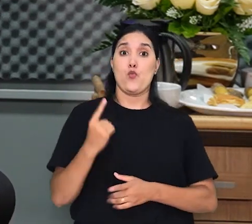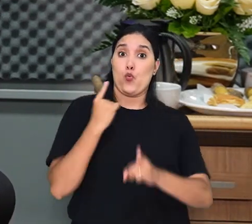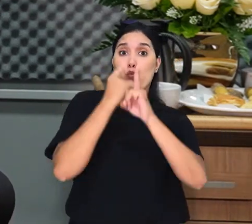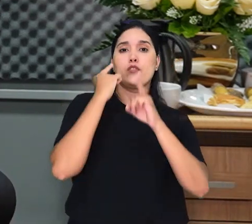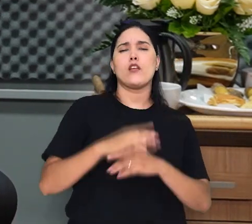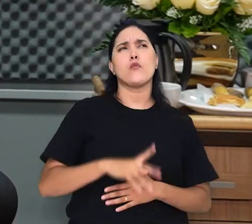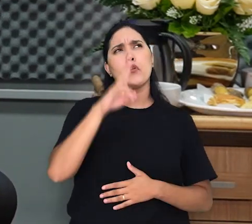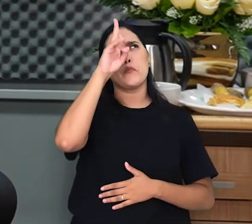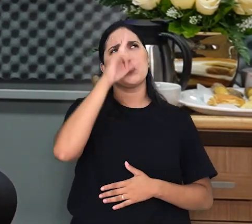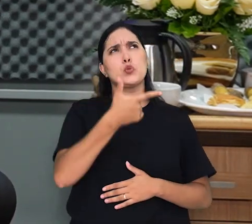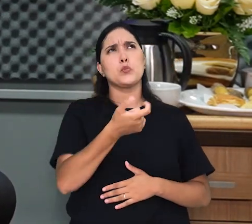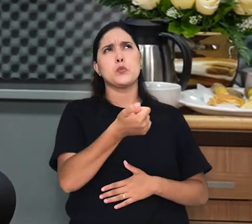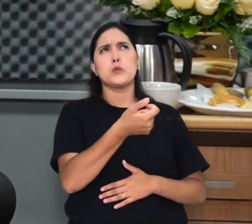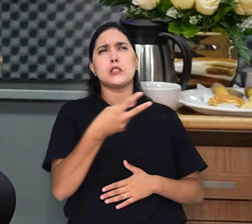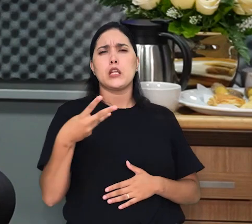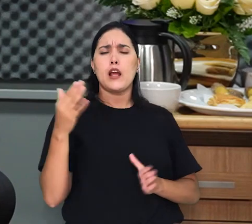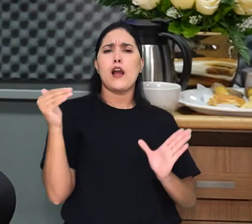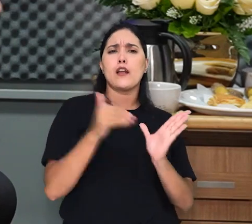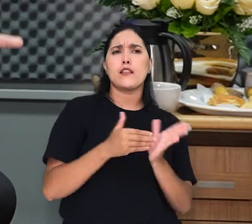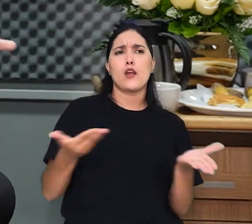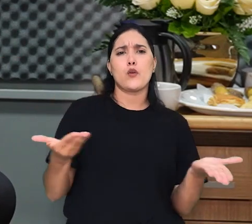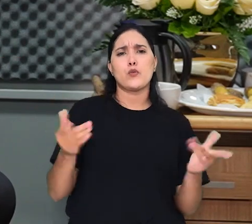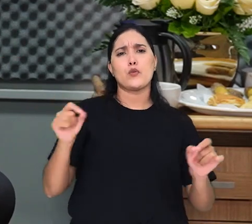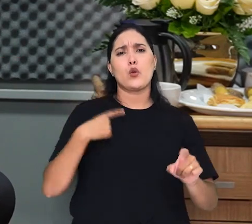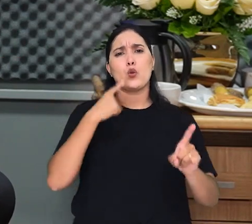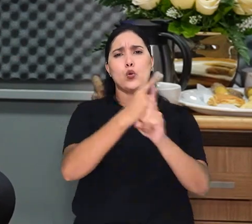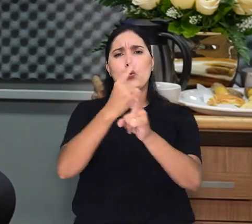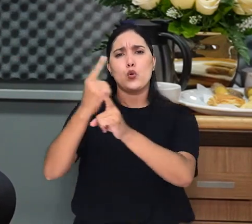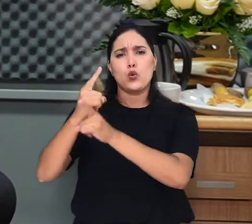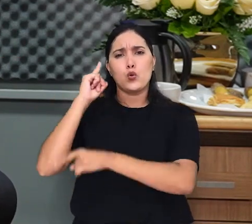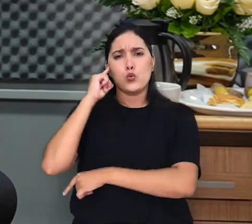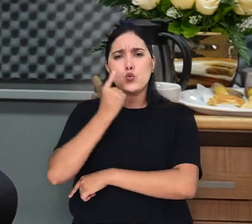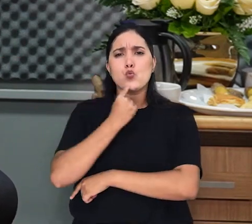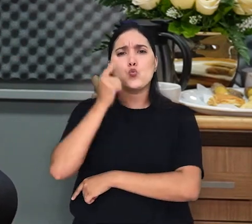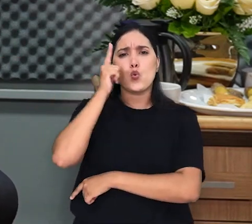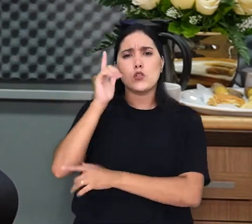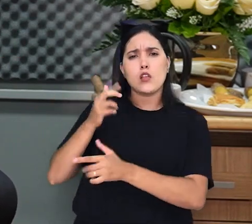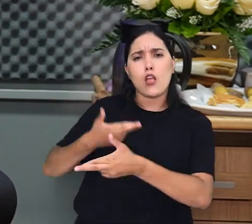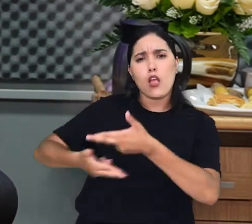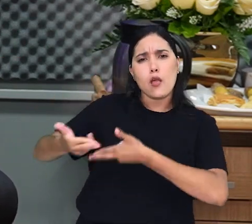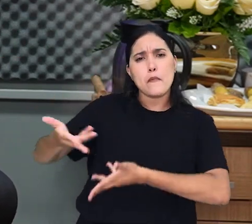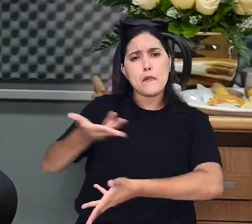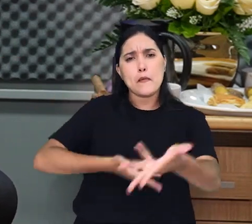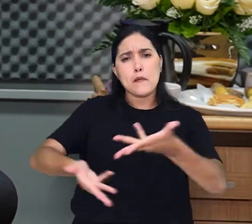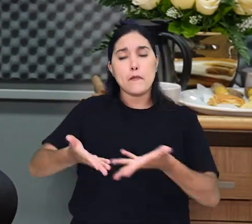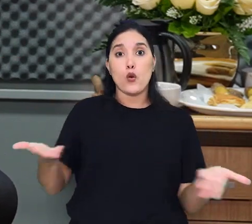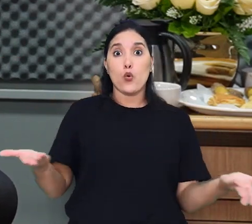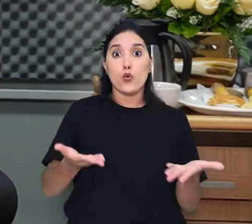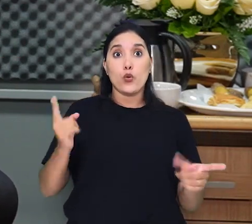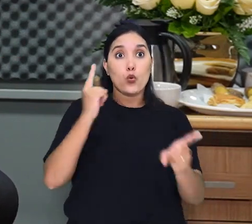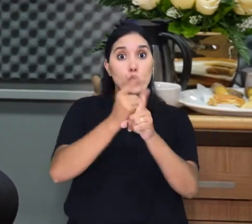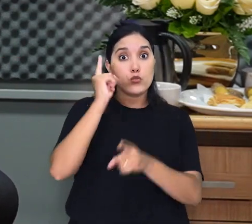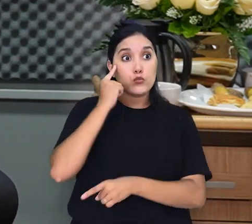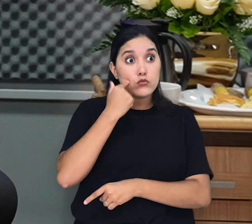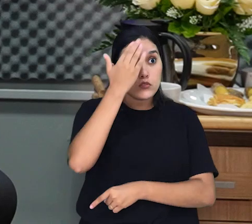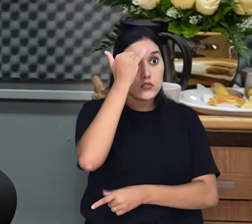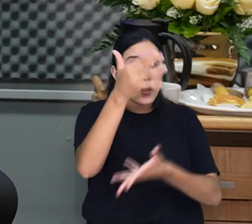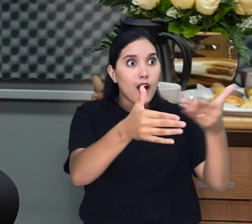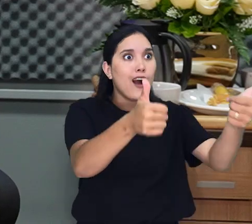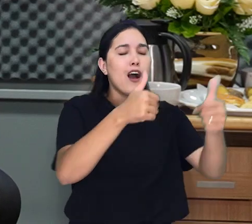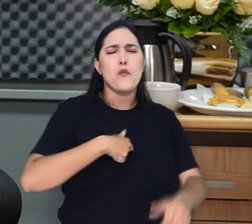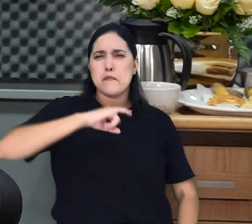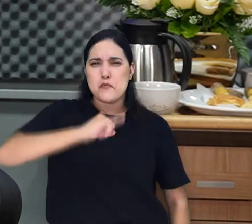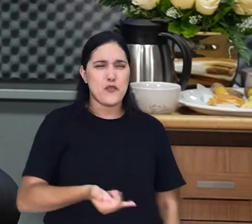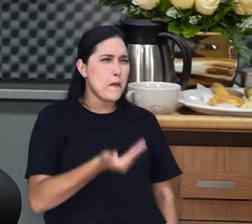vocês, porque a professora disse isso e eu vou fazer isso. Não, vocês têm que seguir aquilo que vocês querem, né, que o coraçãozinho de vocês vão mostrar